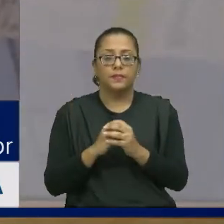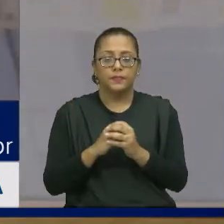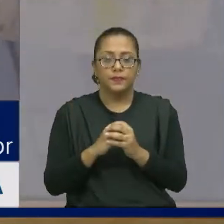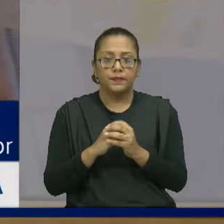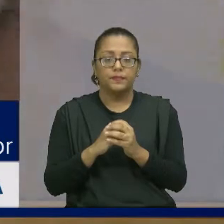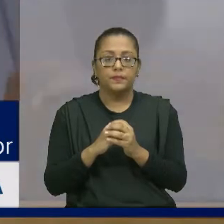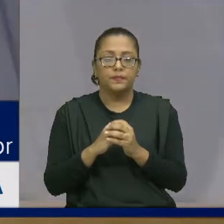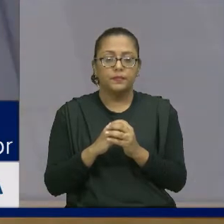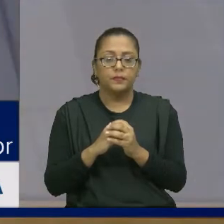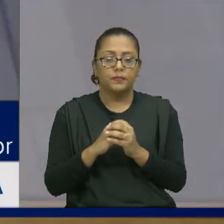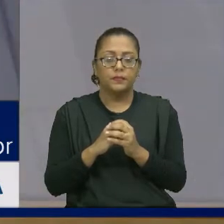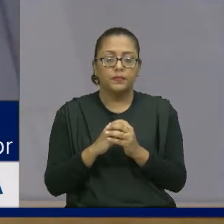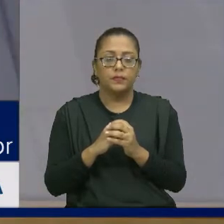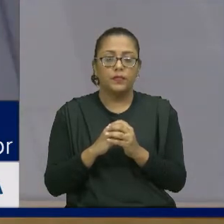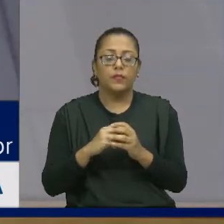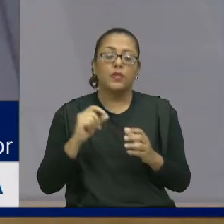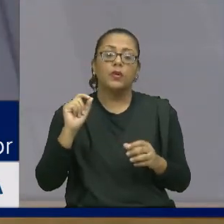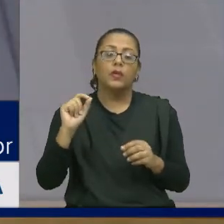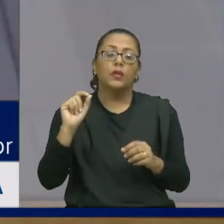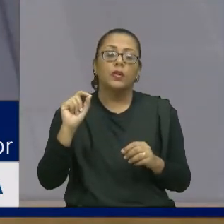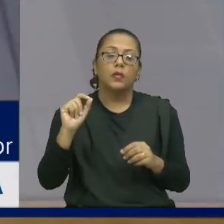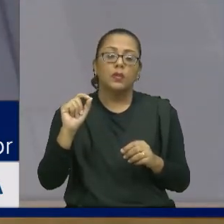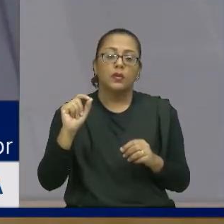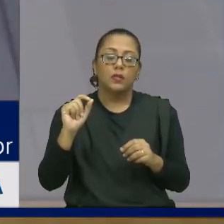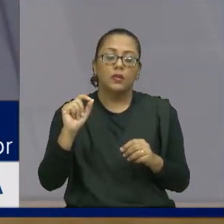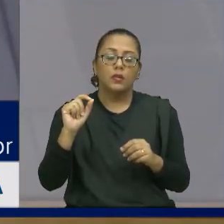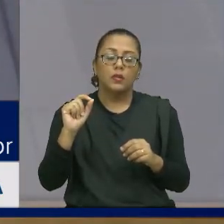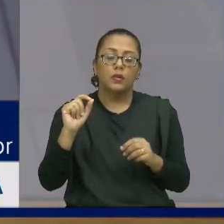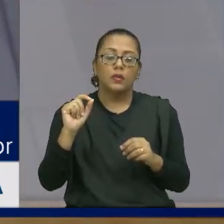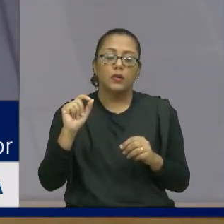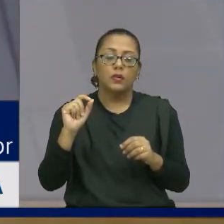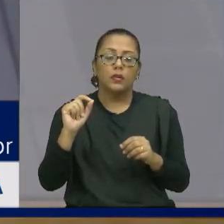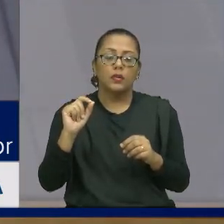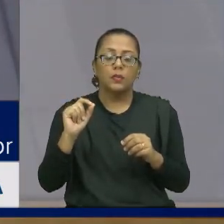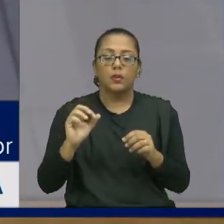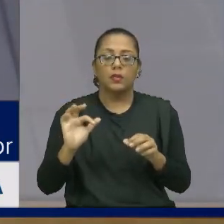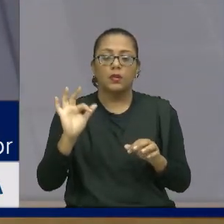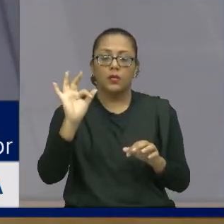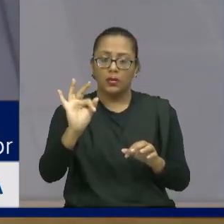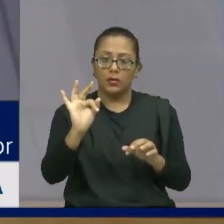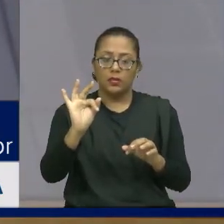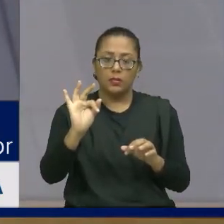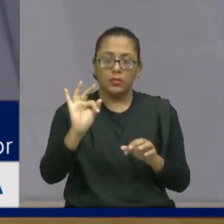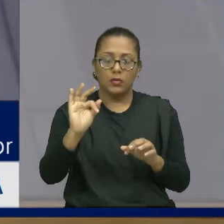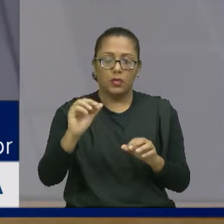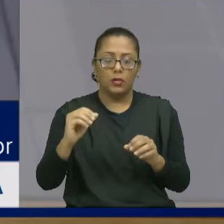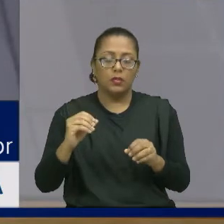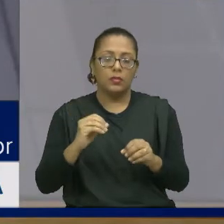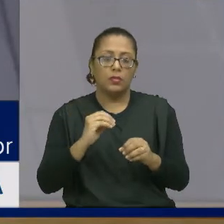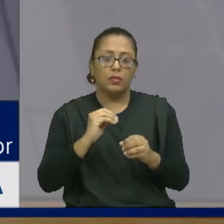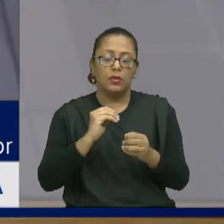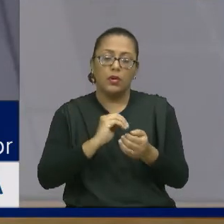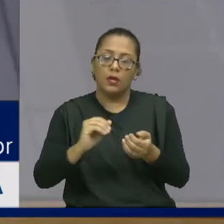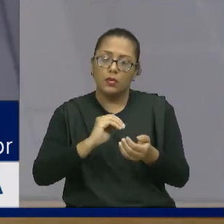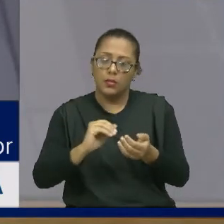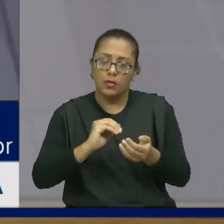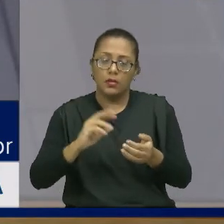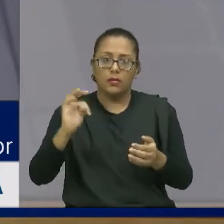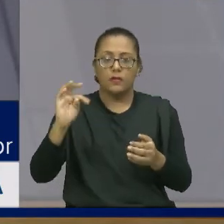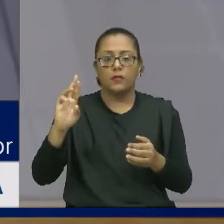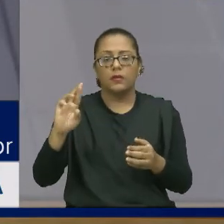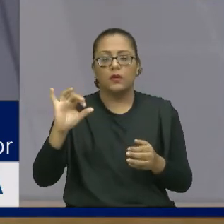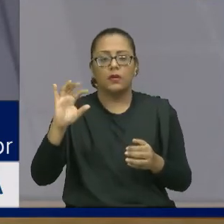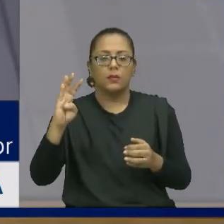que é Tribunal Administrativo Tributário, o Conselho Administrativo de Recursos